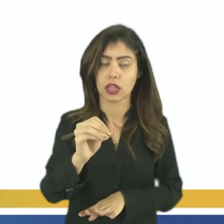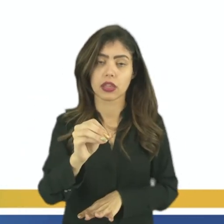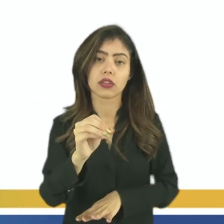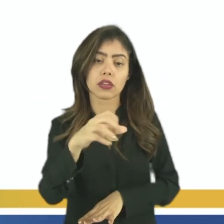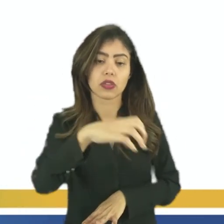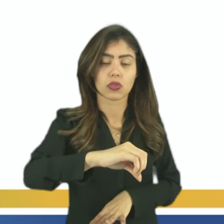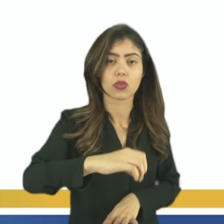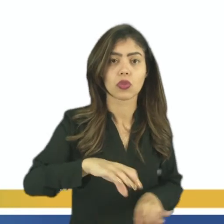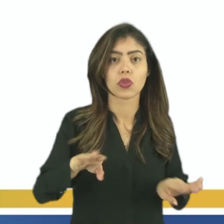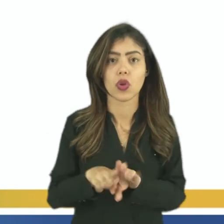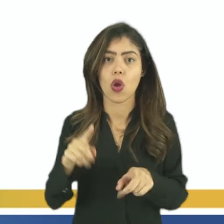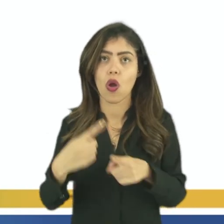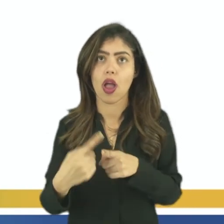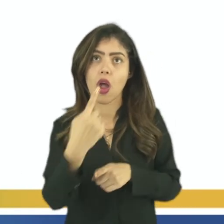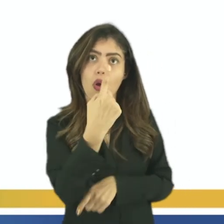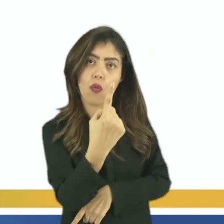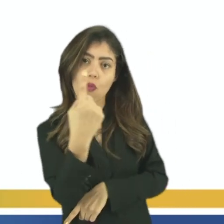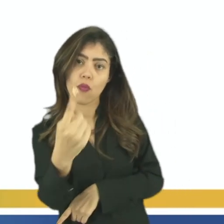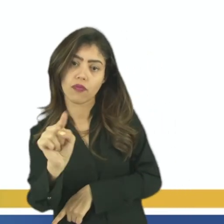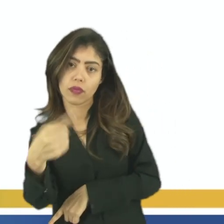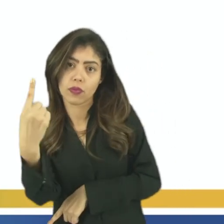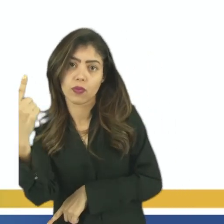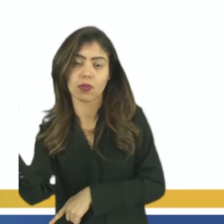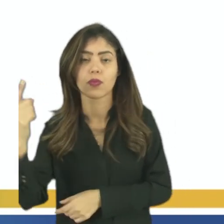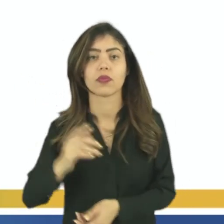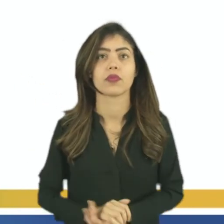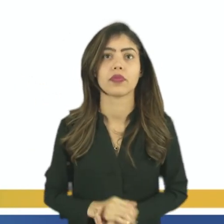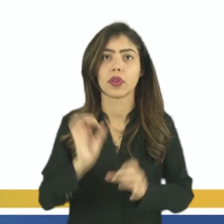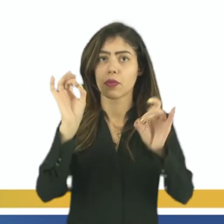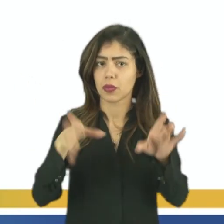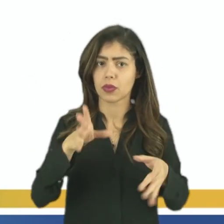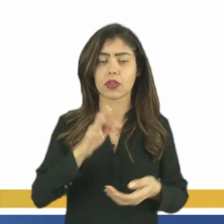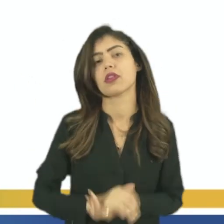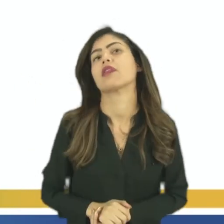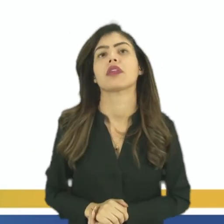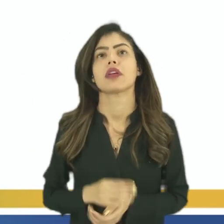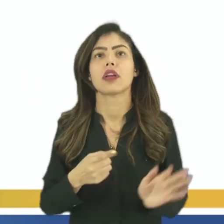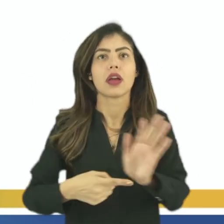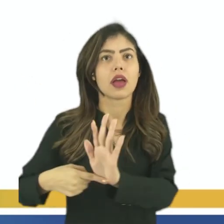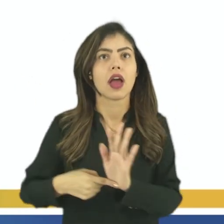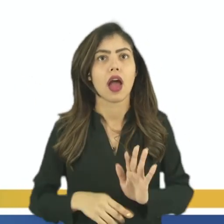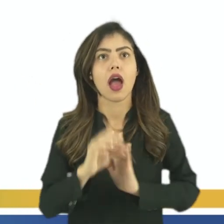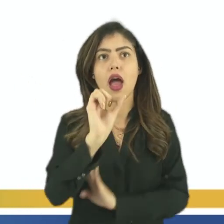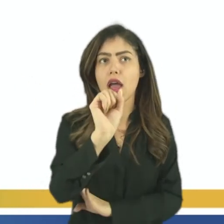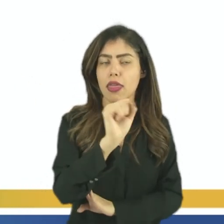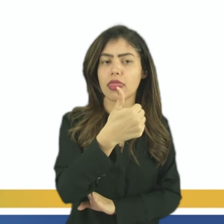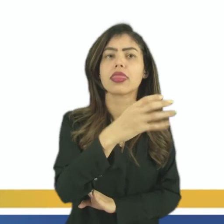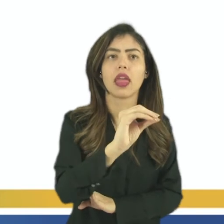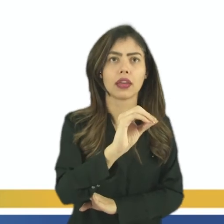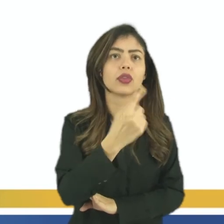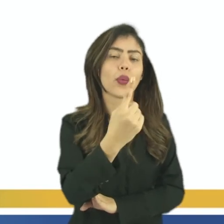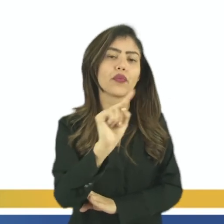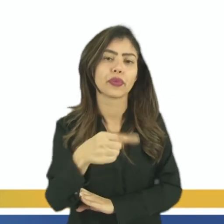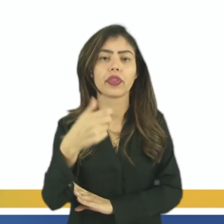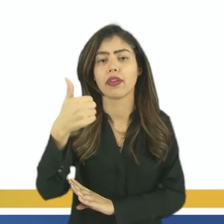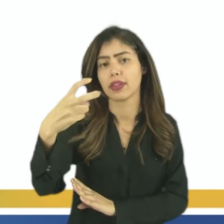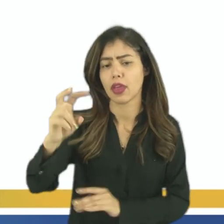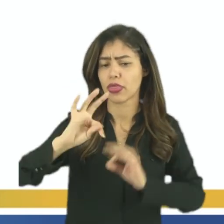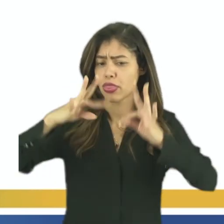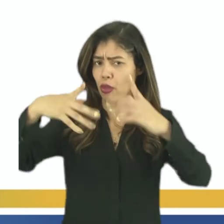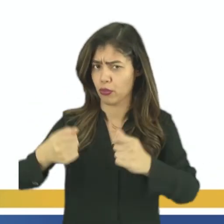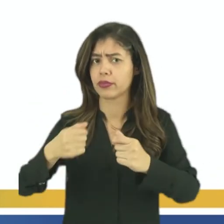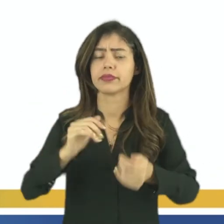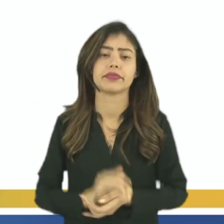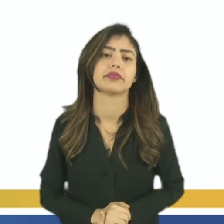nos seria 1,11 e assim por diante e por último né sobrou aí a fração 10 oitavos que seria a maior fração entre